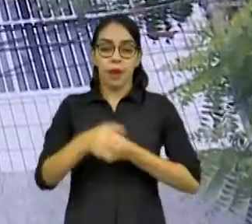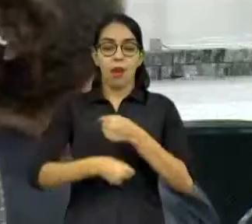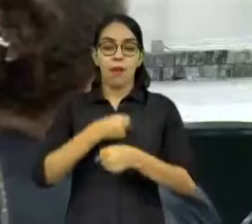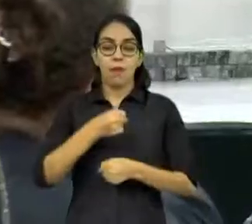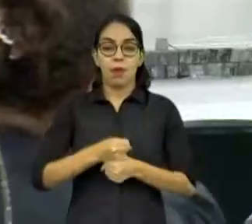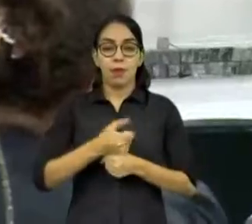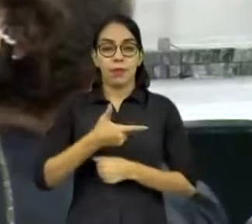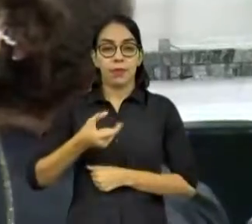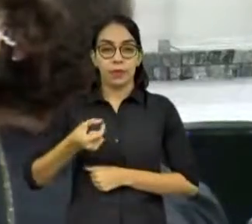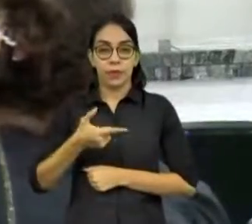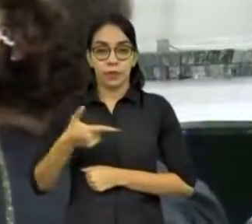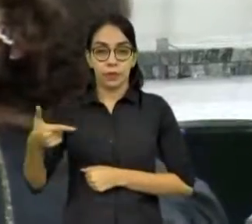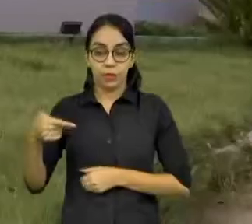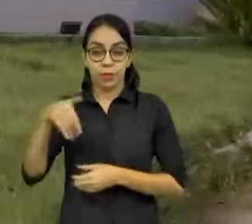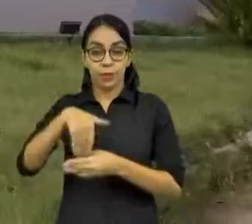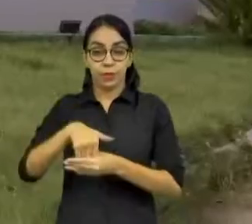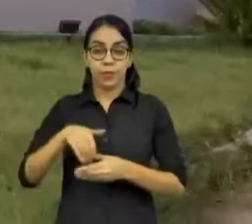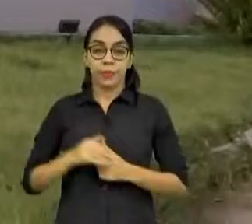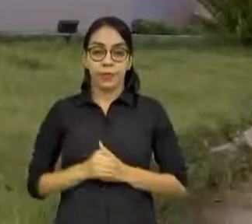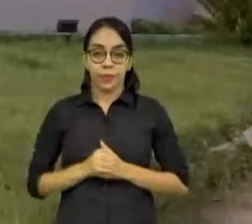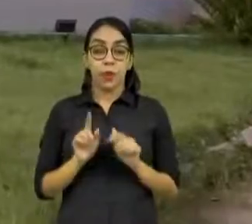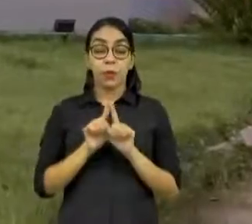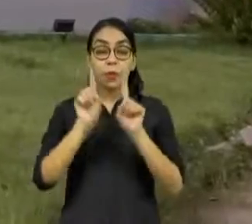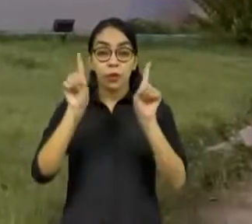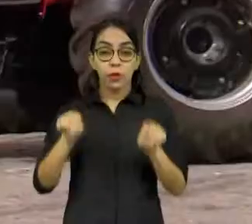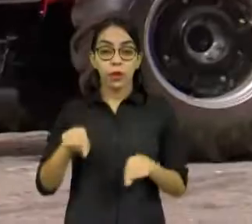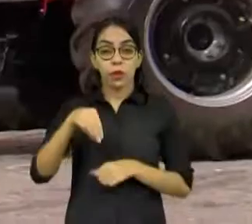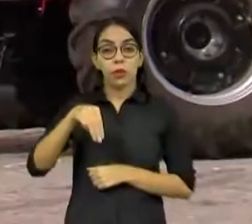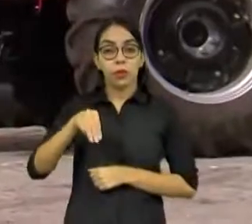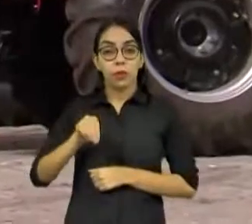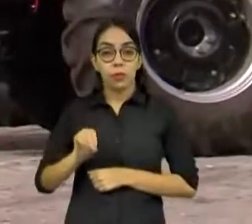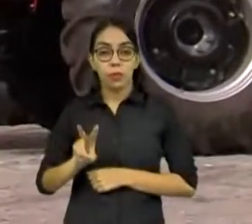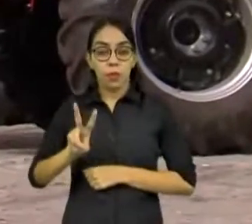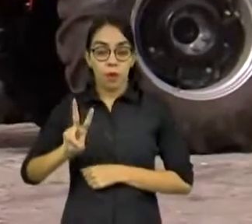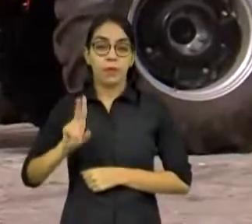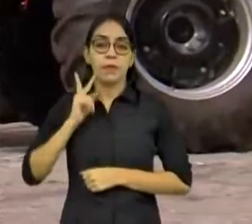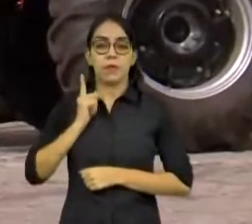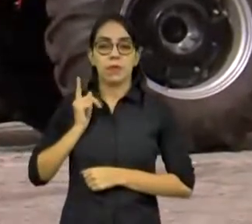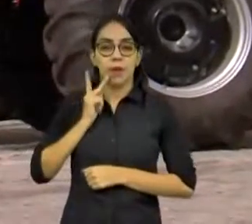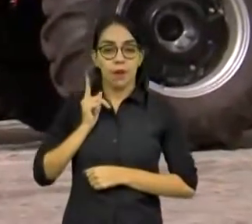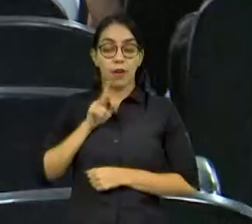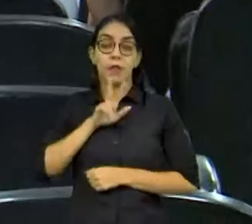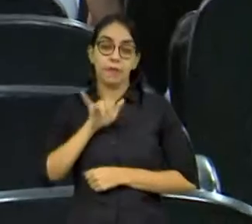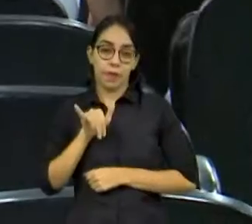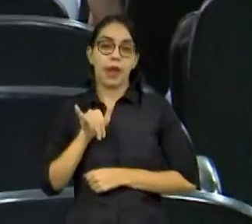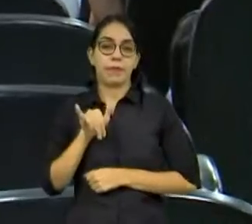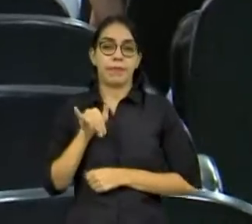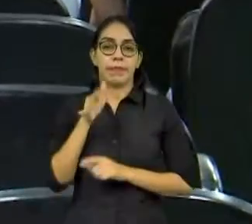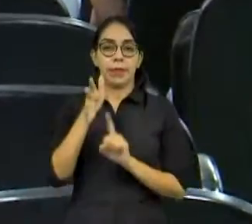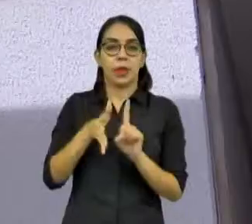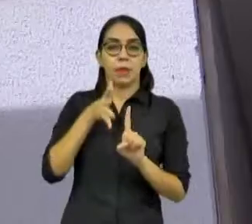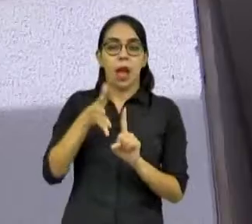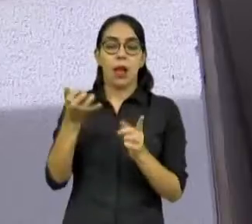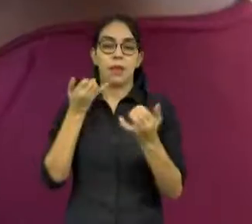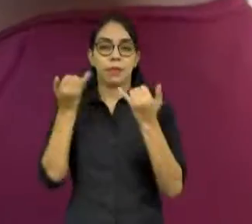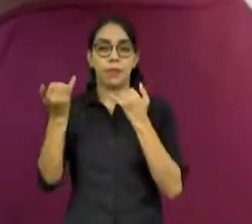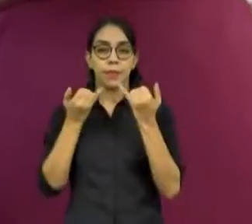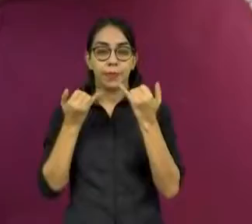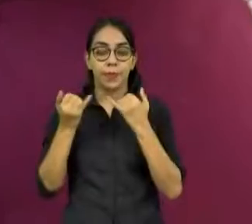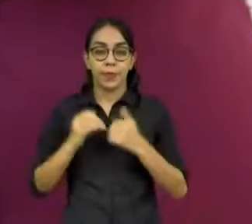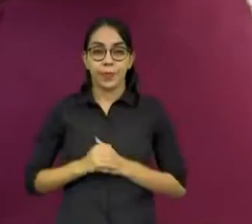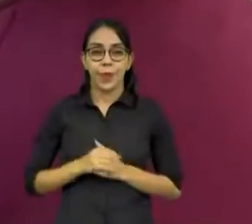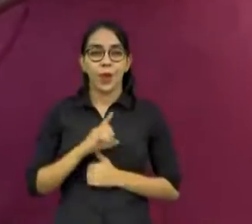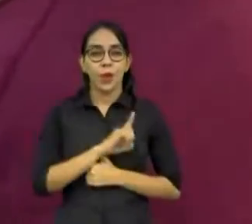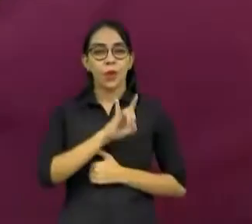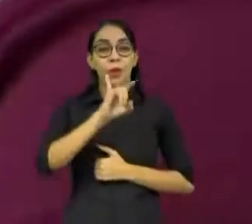O programa Move Ceará chega ao município de Iguatu para ouvir o setor produtivo do centro-sul do estado. No Dia